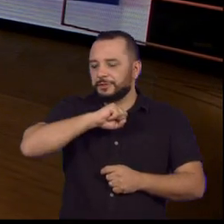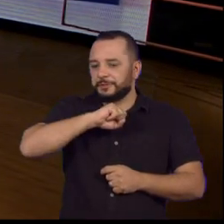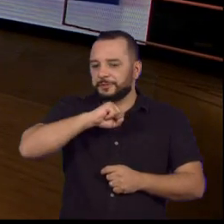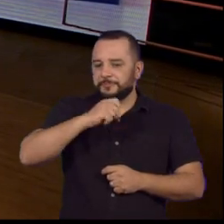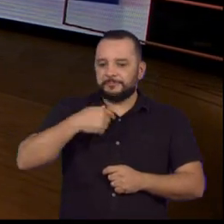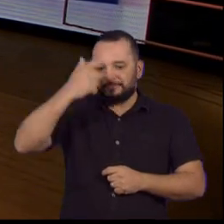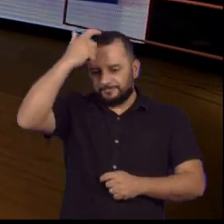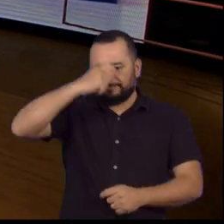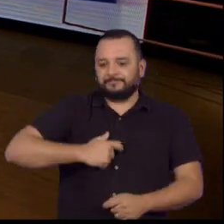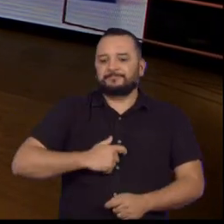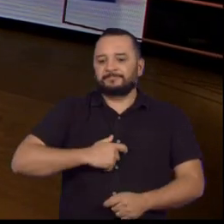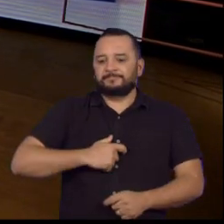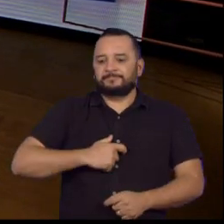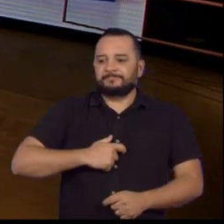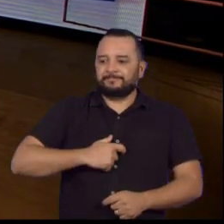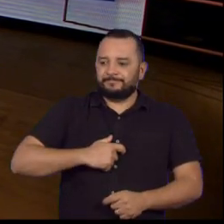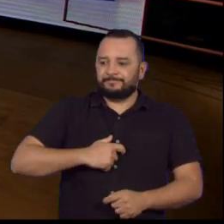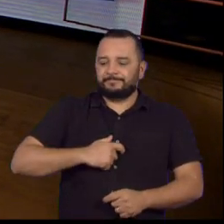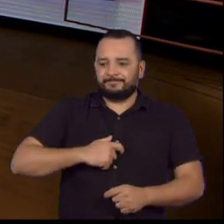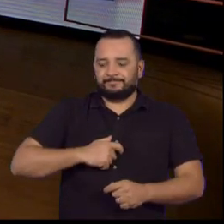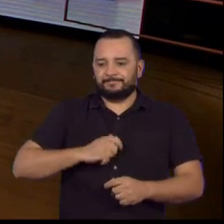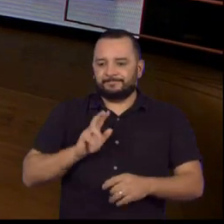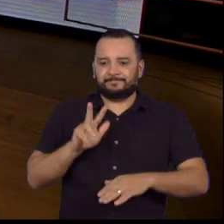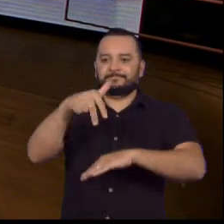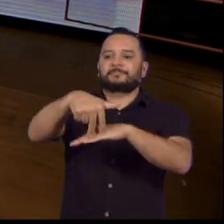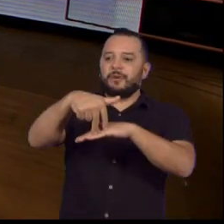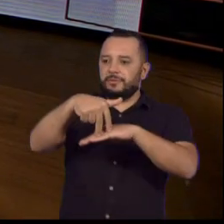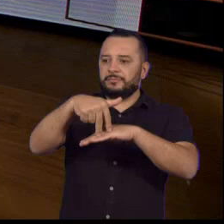a estar. Isso quer dizer